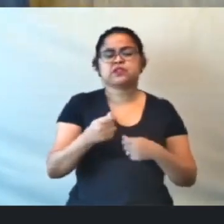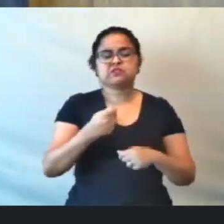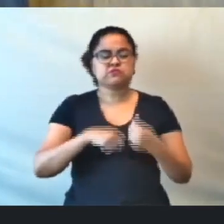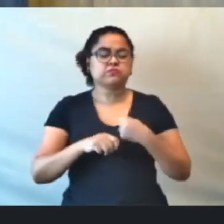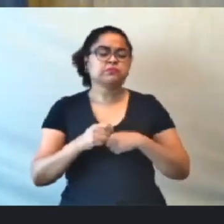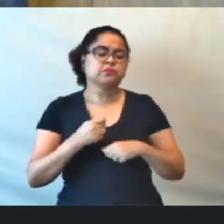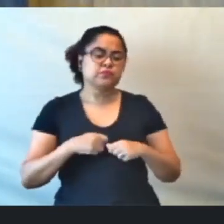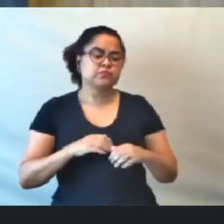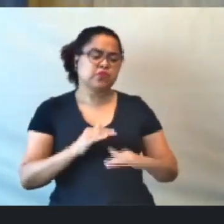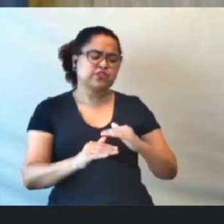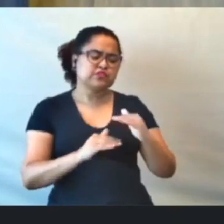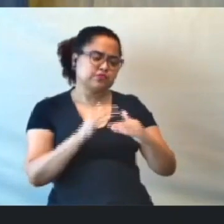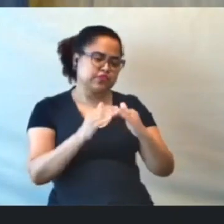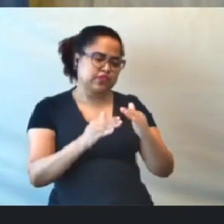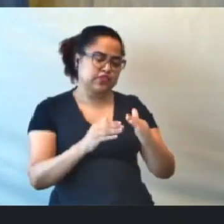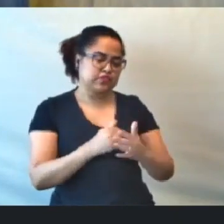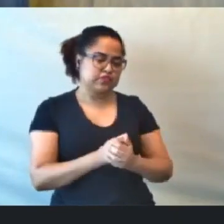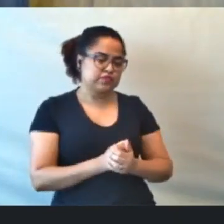um relatório